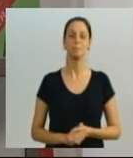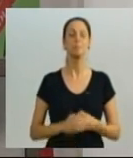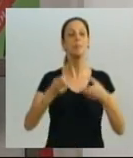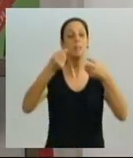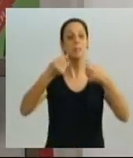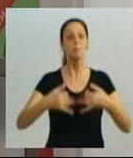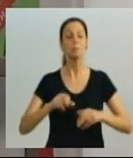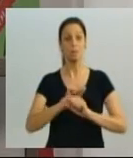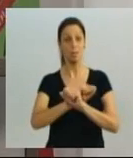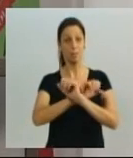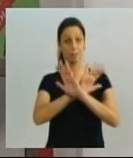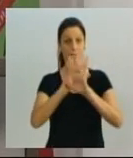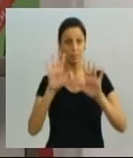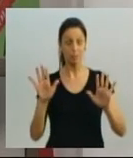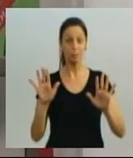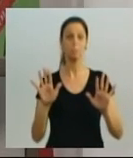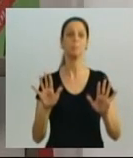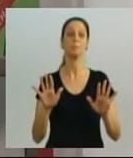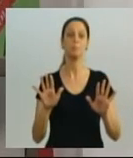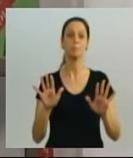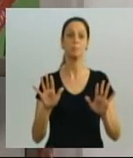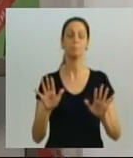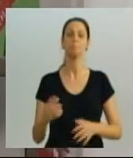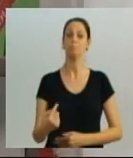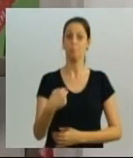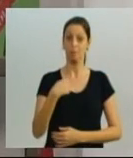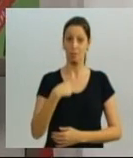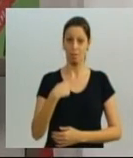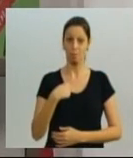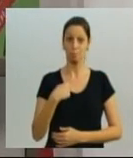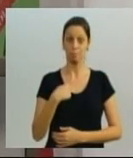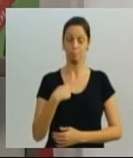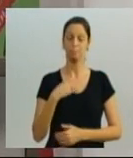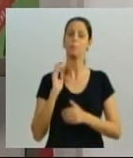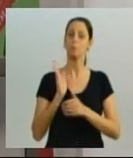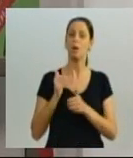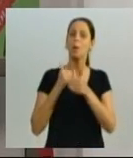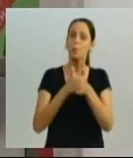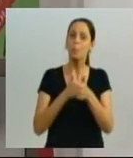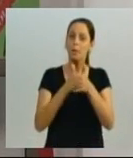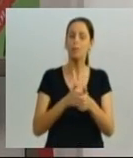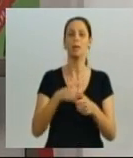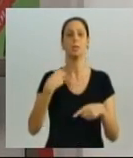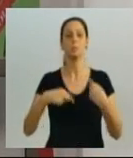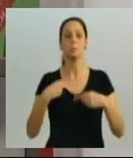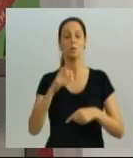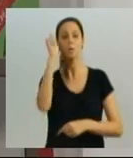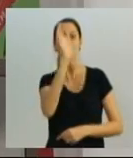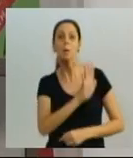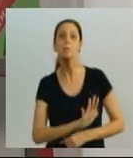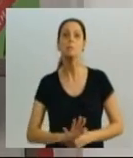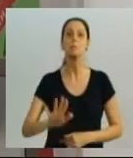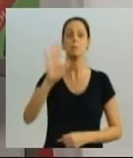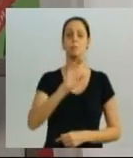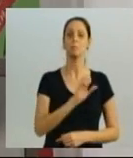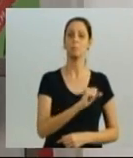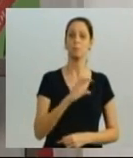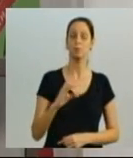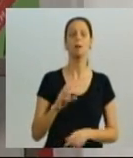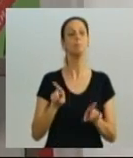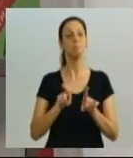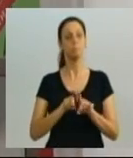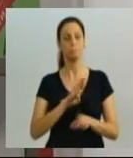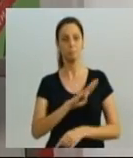esclarecer de que eu, de minha parte, eu acompanhei toda a discussão no Brasil, em Santa Catarina e Blumenau,